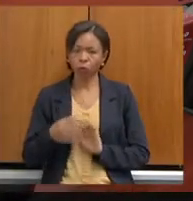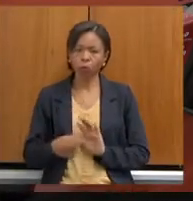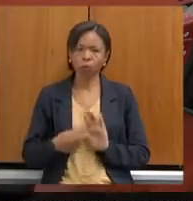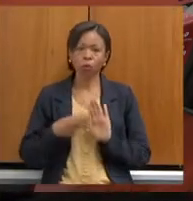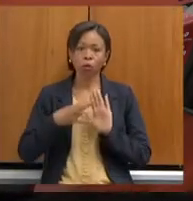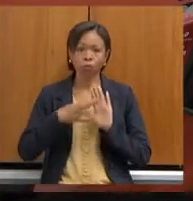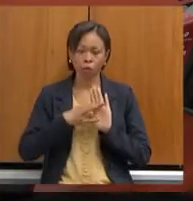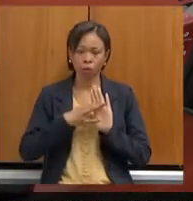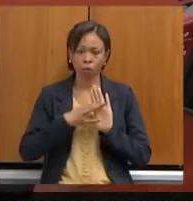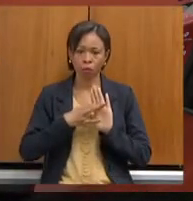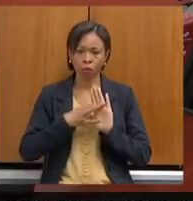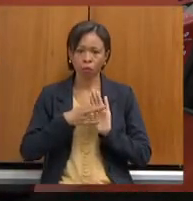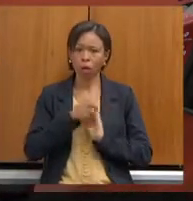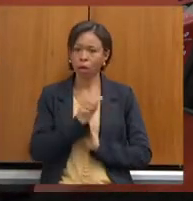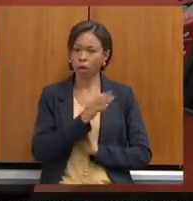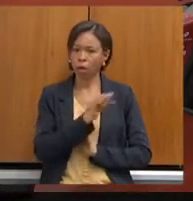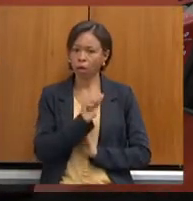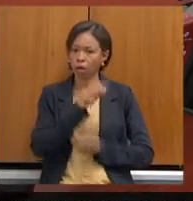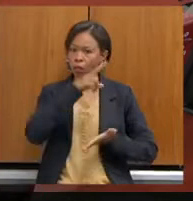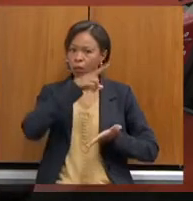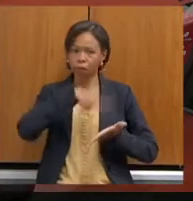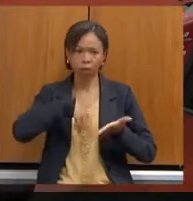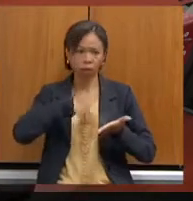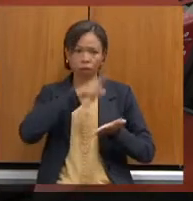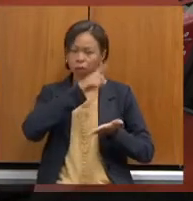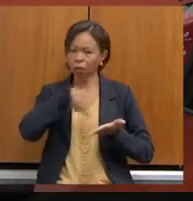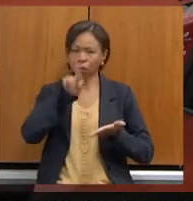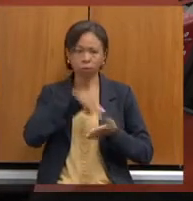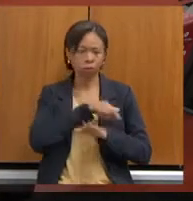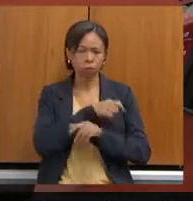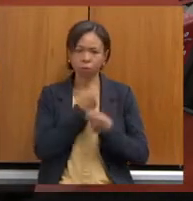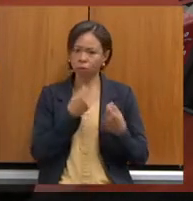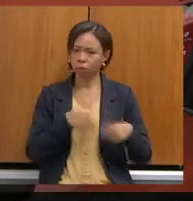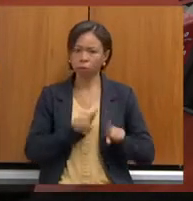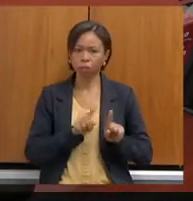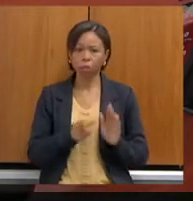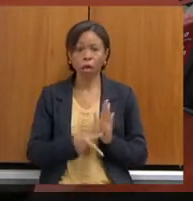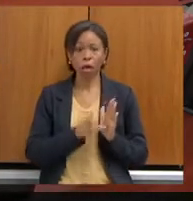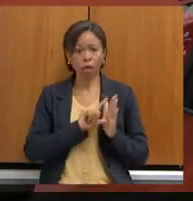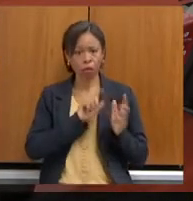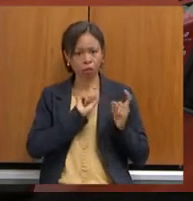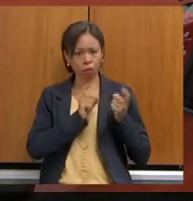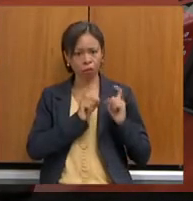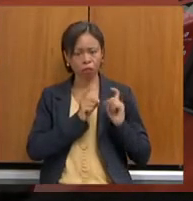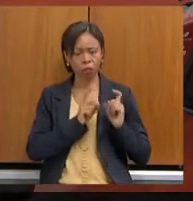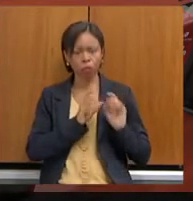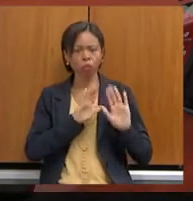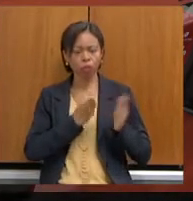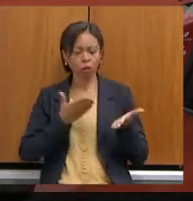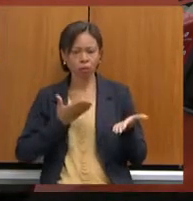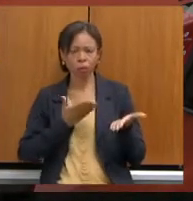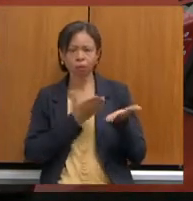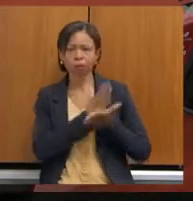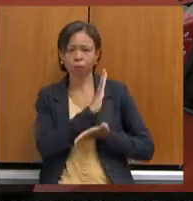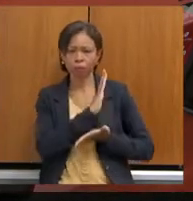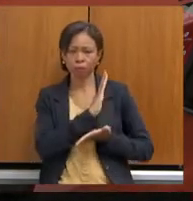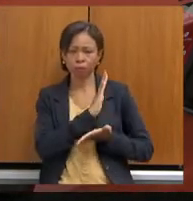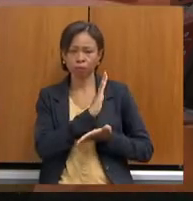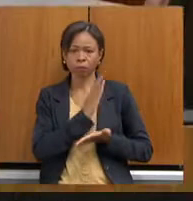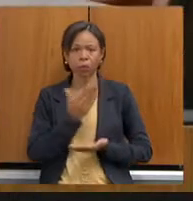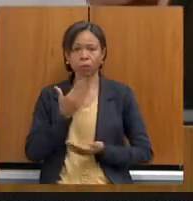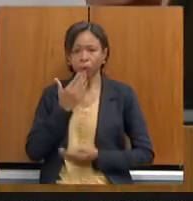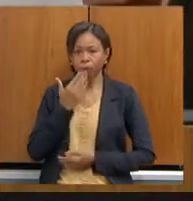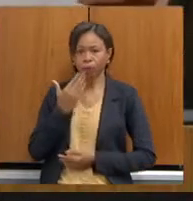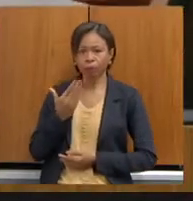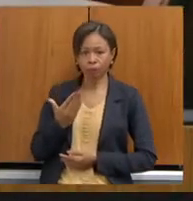dispensa a leitura da ata da reunião anterior considerar-se-á aprovada e solicita a